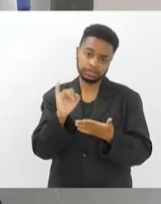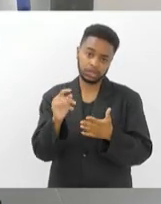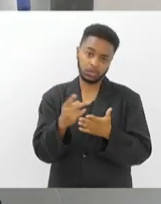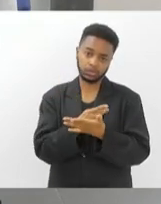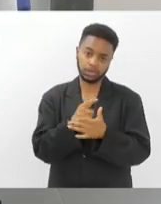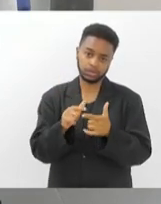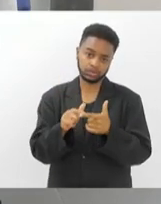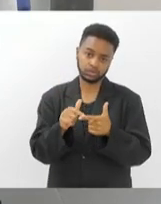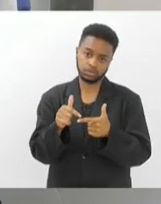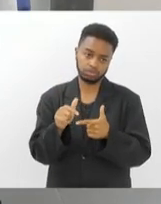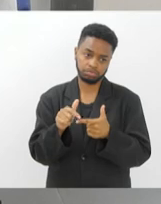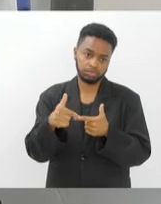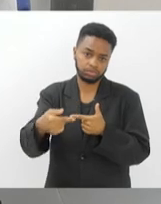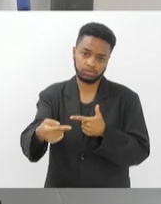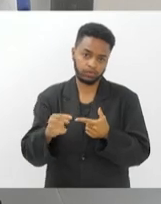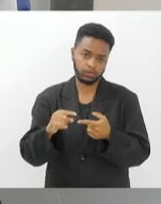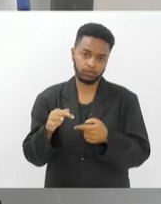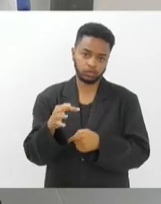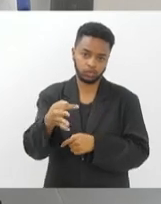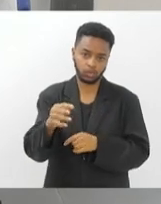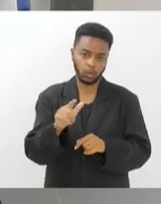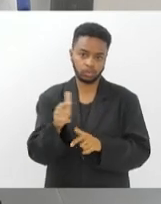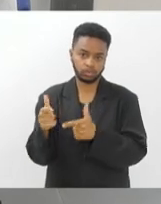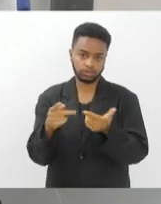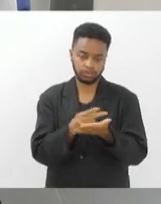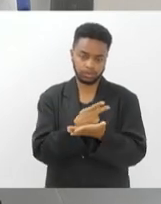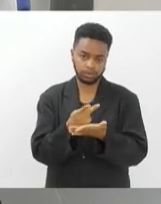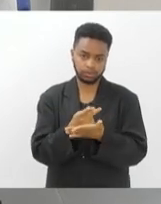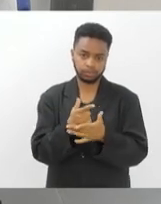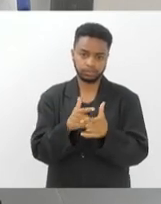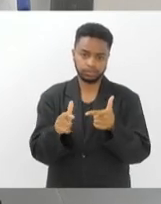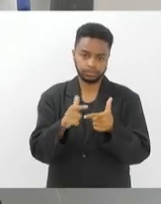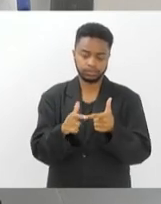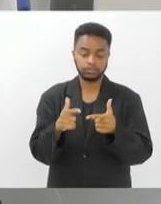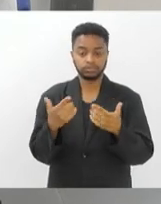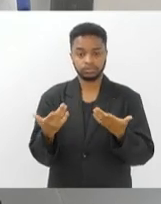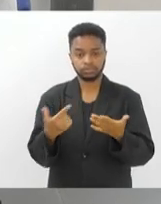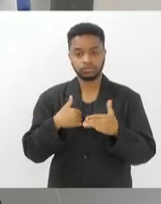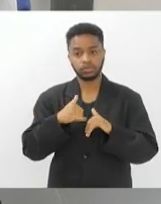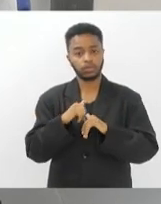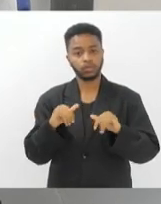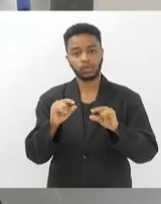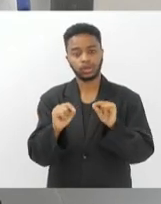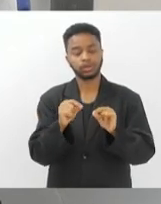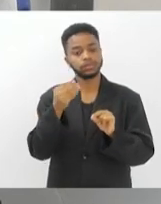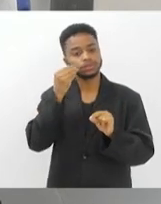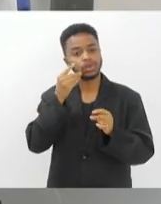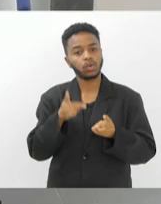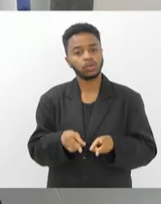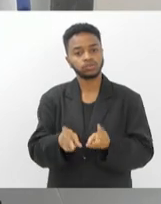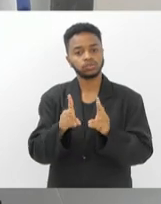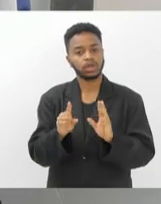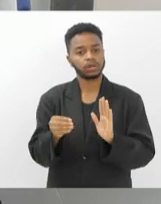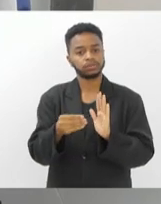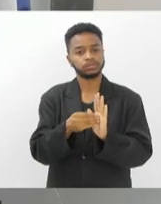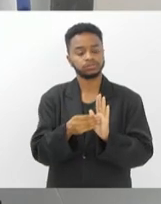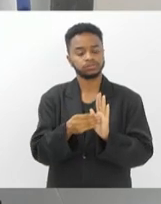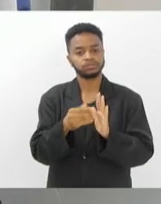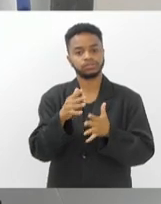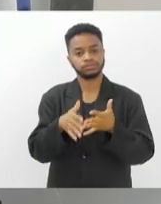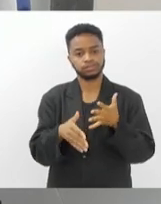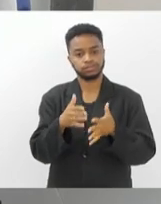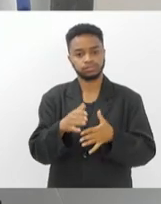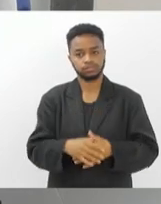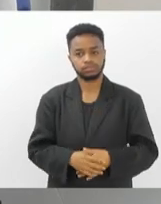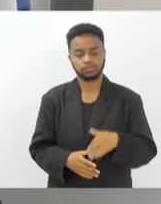outra pandemia ou catástrofe. Eu me manifesto aqui no sentido de manter a prejudicabilidade.